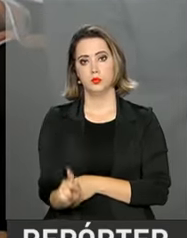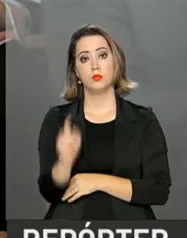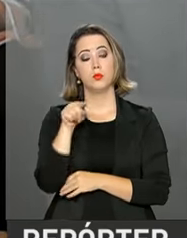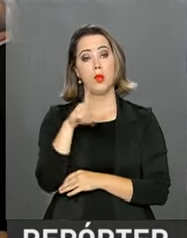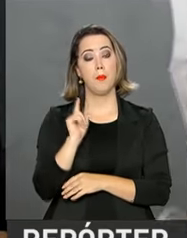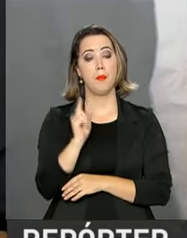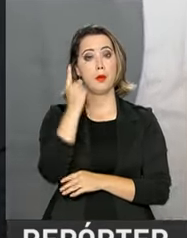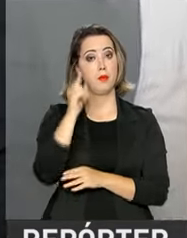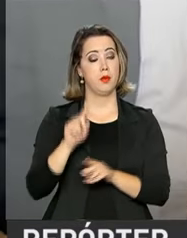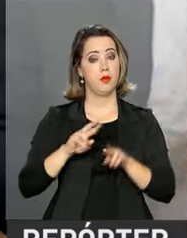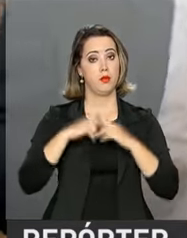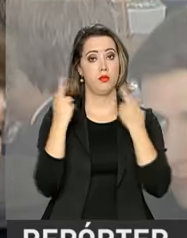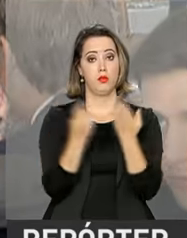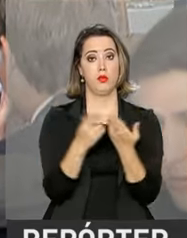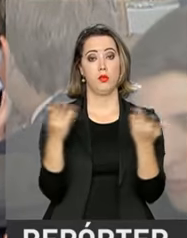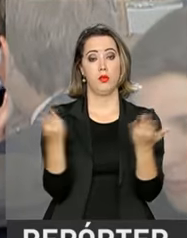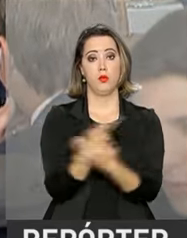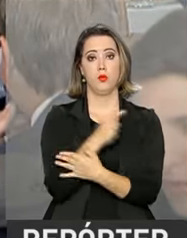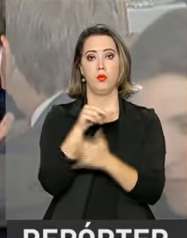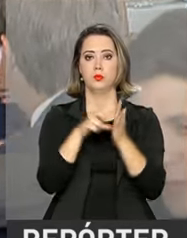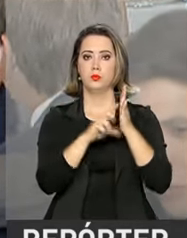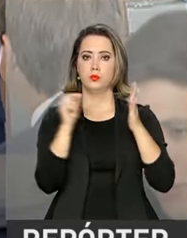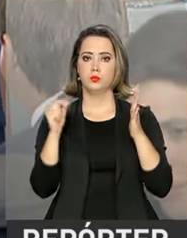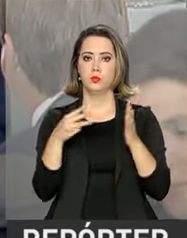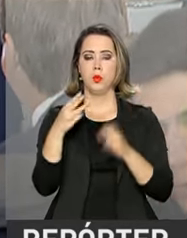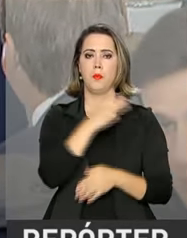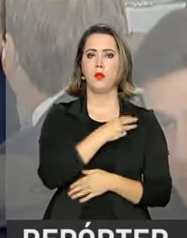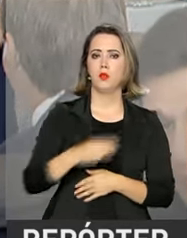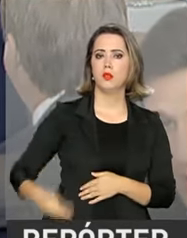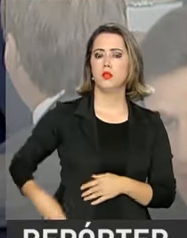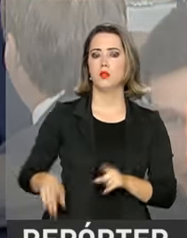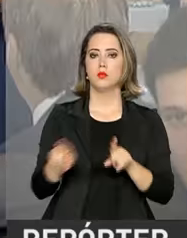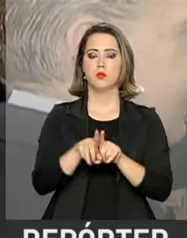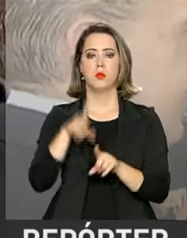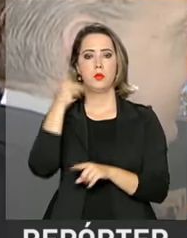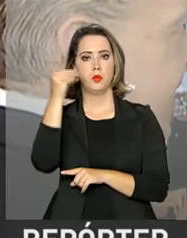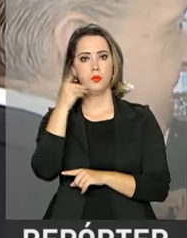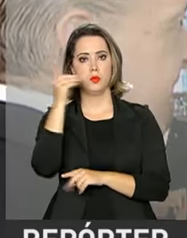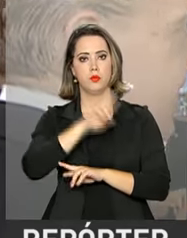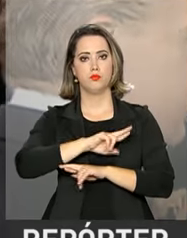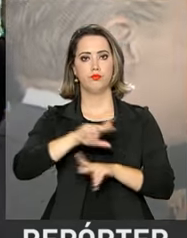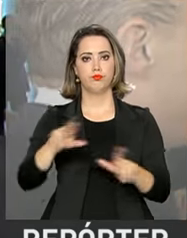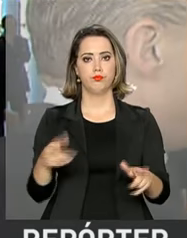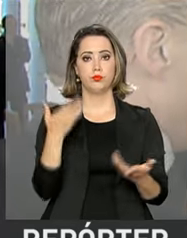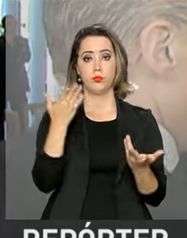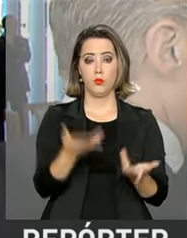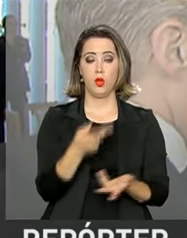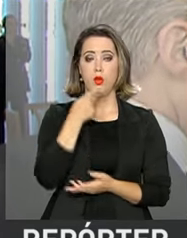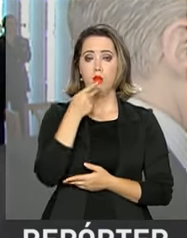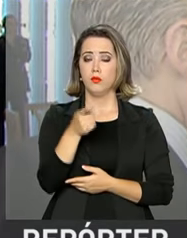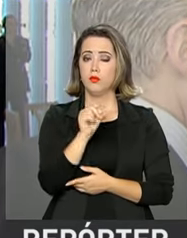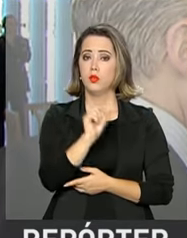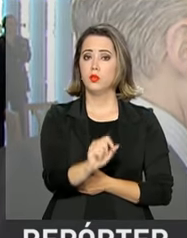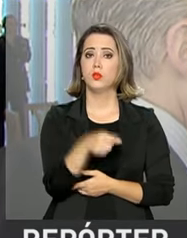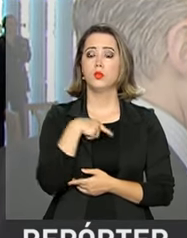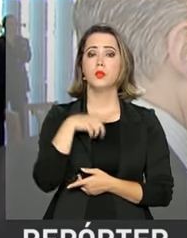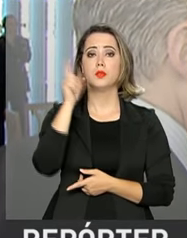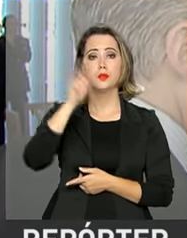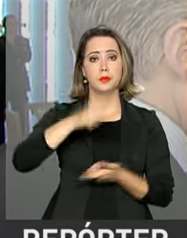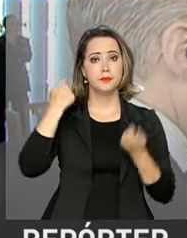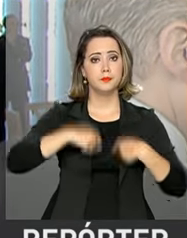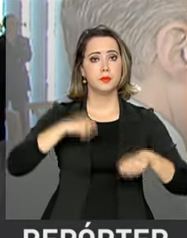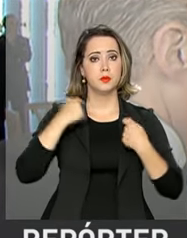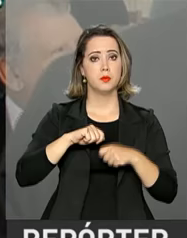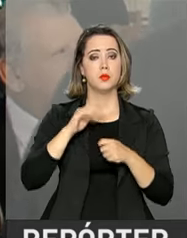palácio da alvorada com ministros e deputados o presidente tem defendido que a reforma é fundamental para a saúde financeira